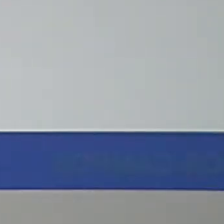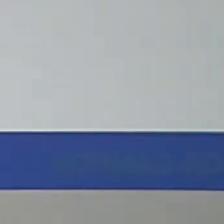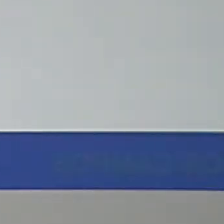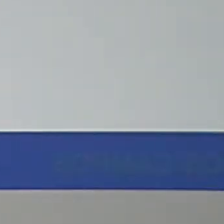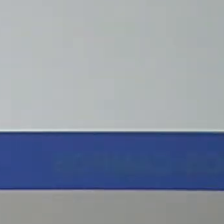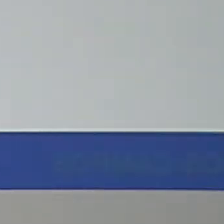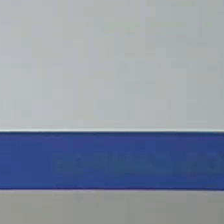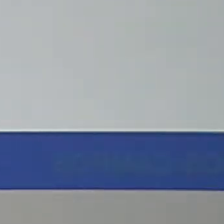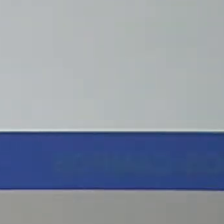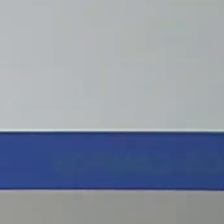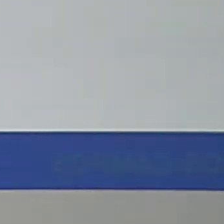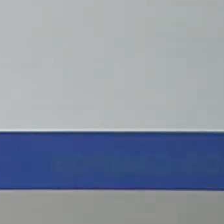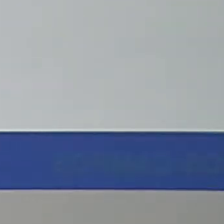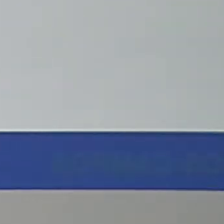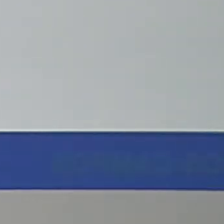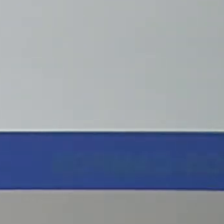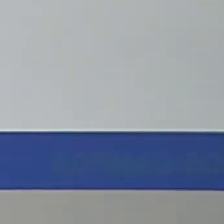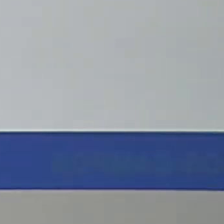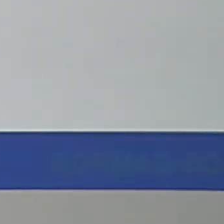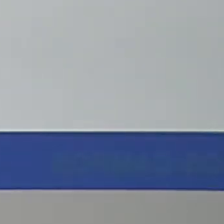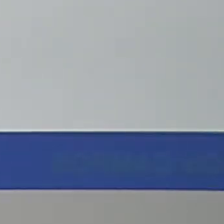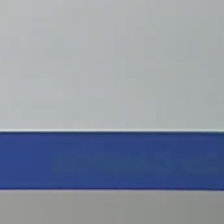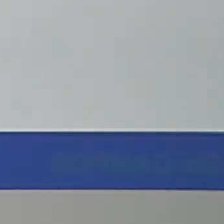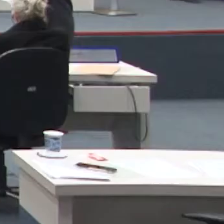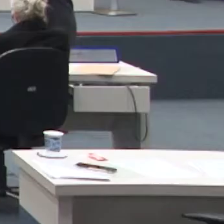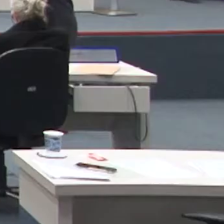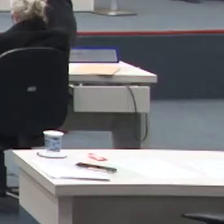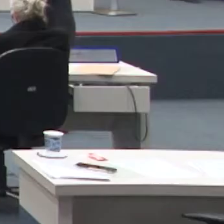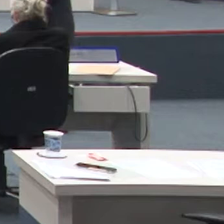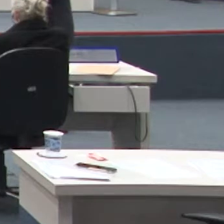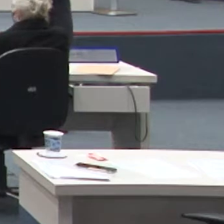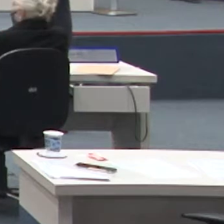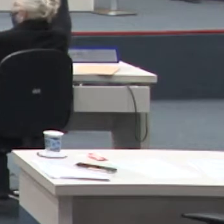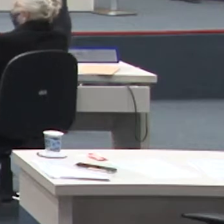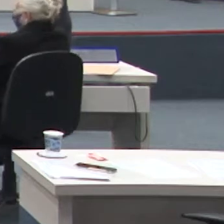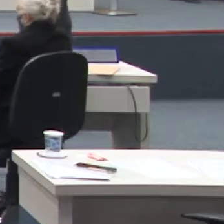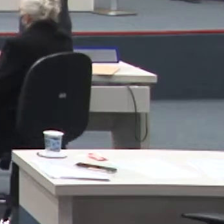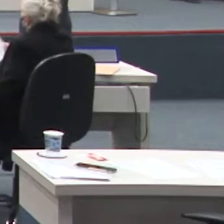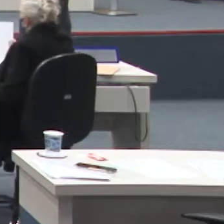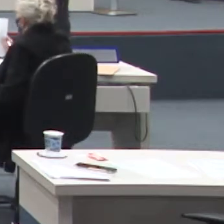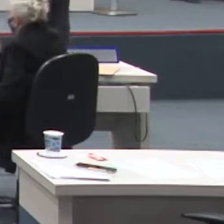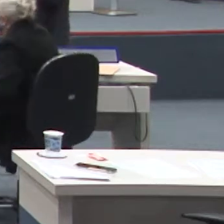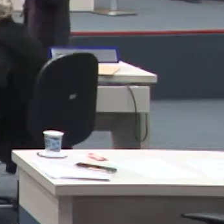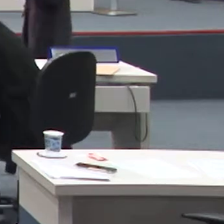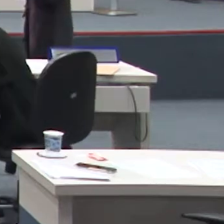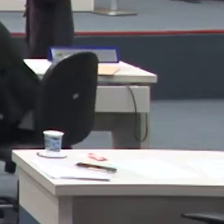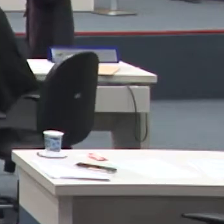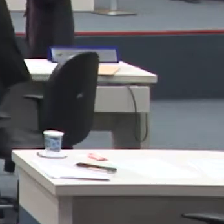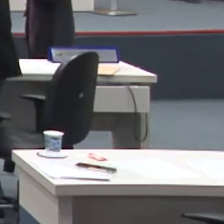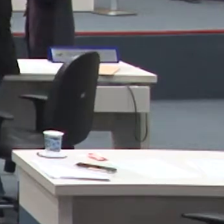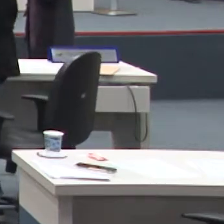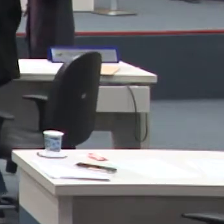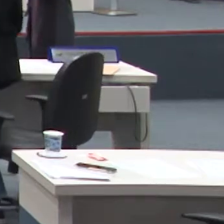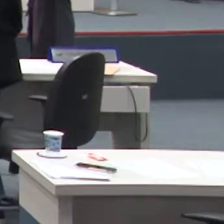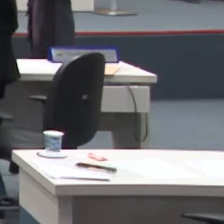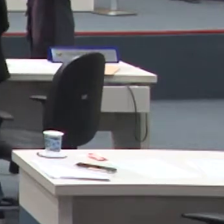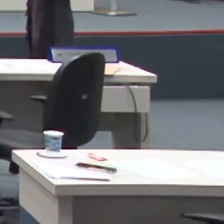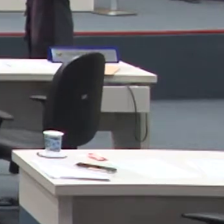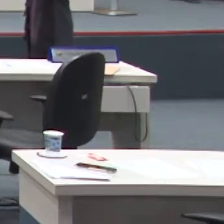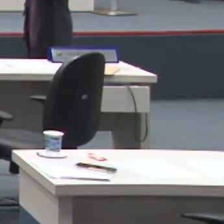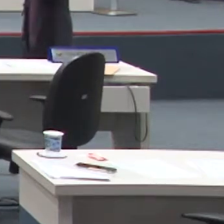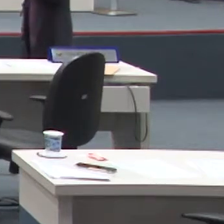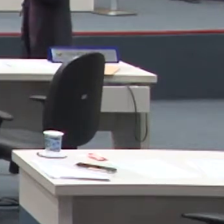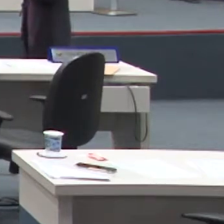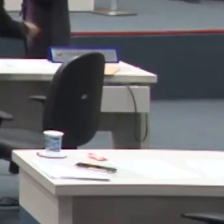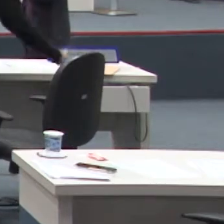Amélia, vai com a palavra, a vereadora Amélia Naomi. Depois já Dulce. Senhor presidente, para pedir um minuto de silêncio